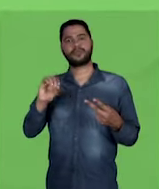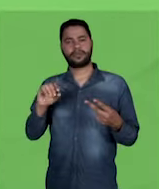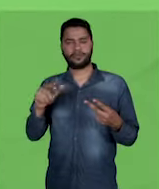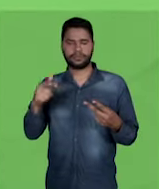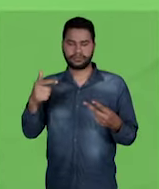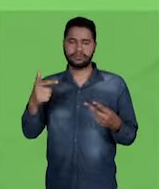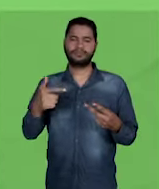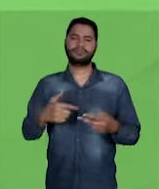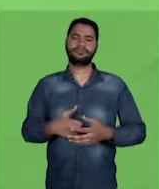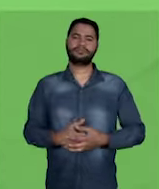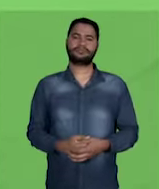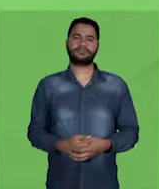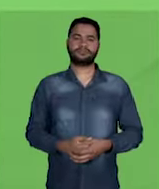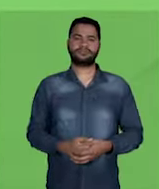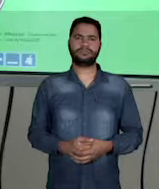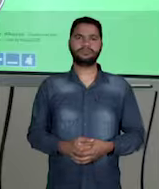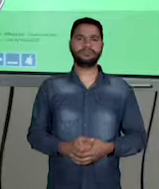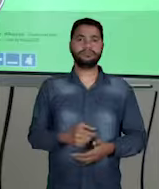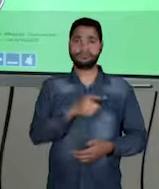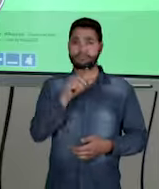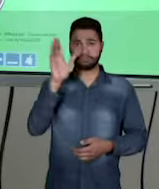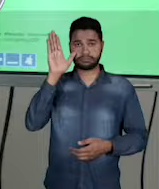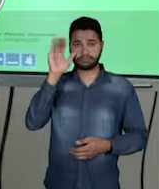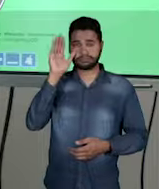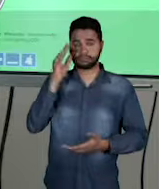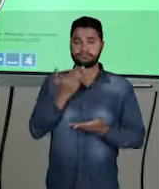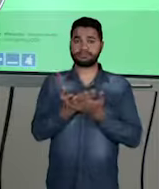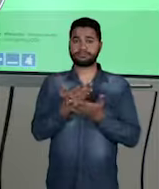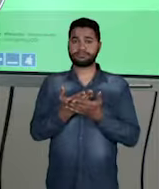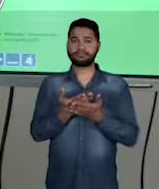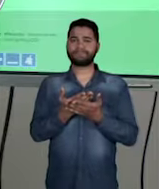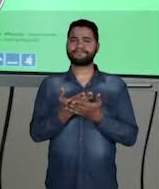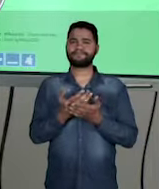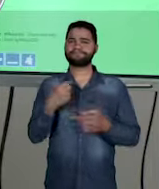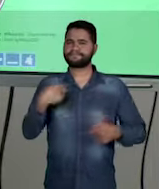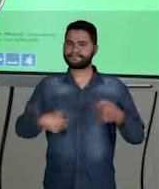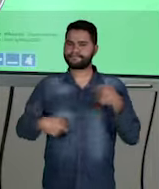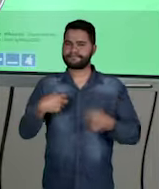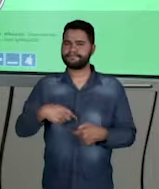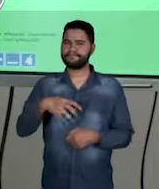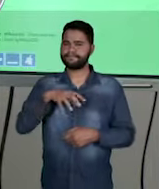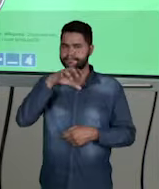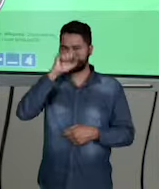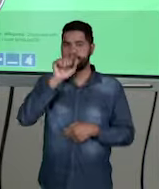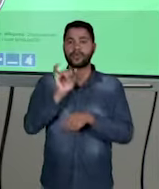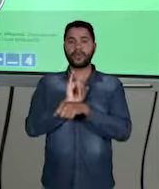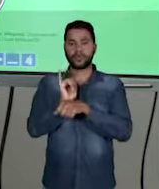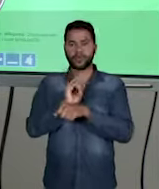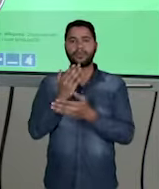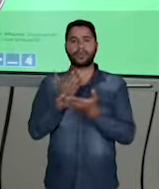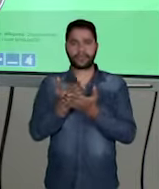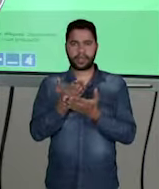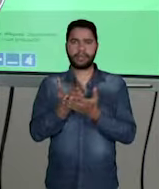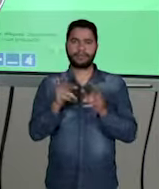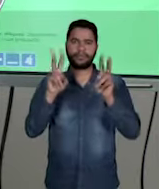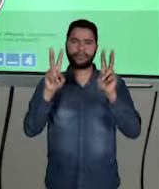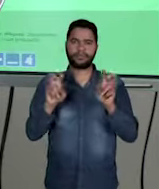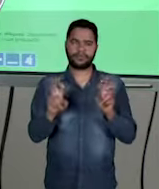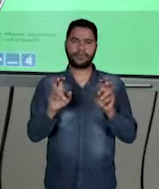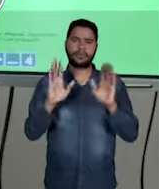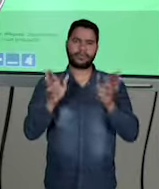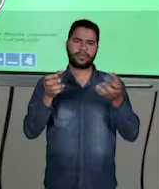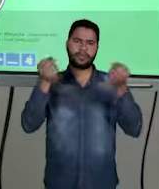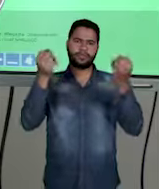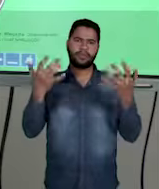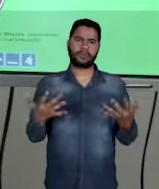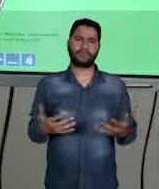liberando o CO2. Se você não assistiu a aula de sistema respiratório, corre lá no YouTube que lá tem a aula de sistema respiratório, que eu já falei